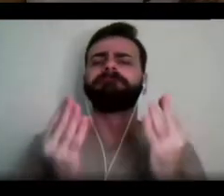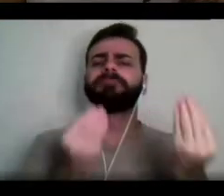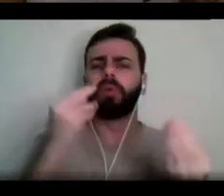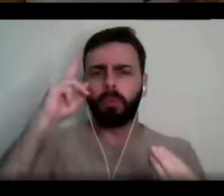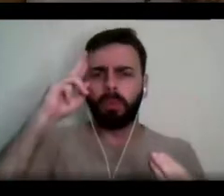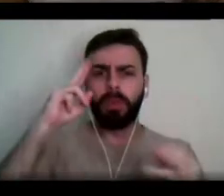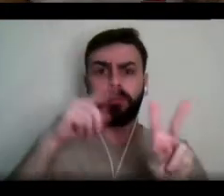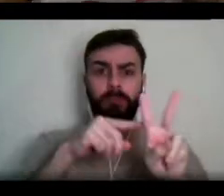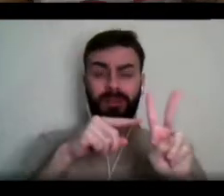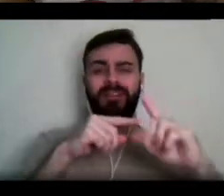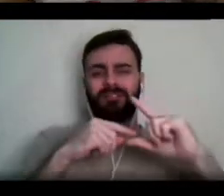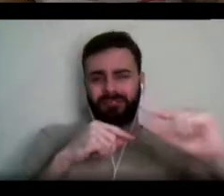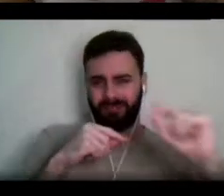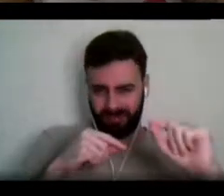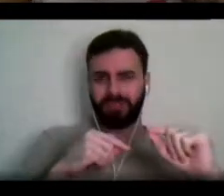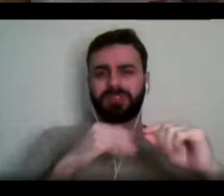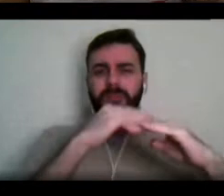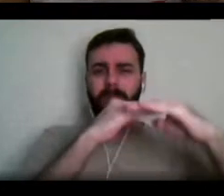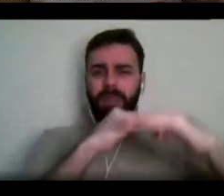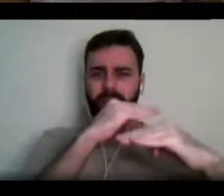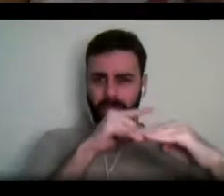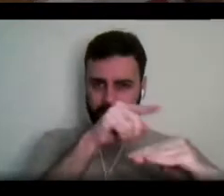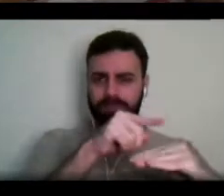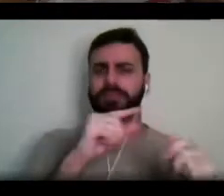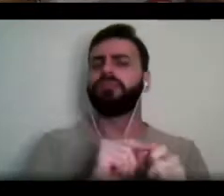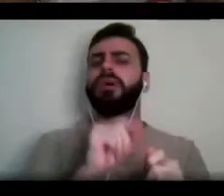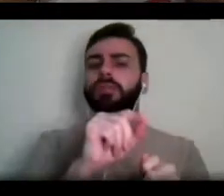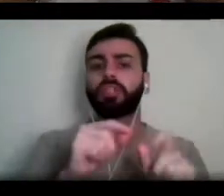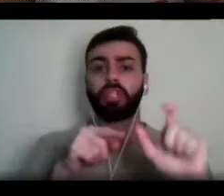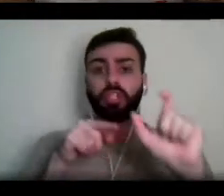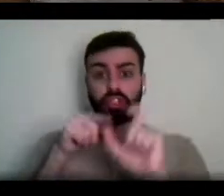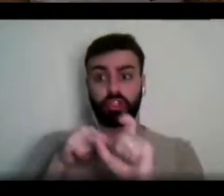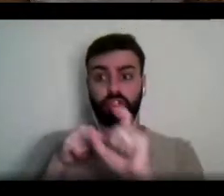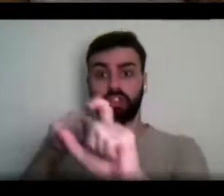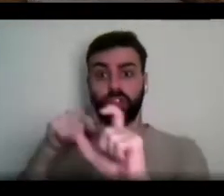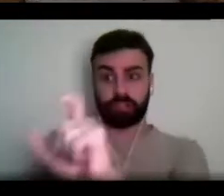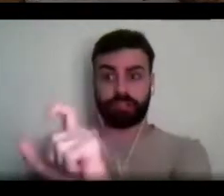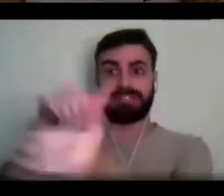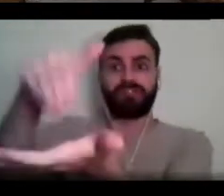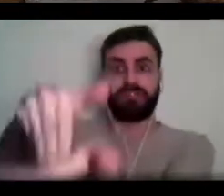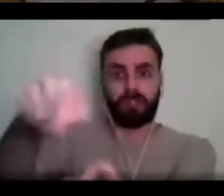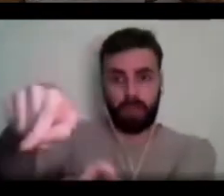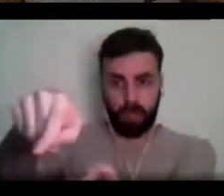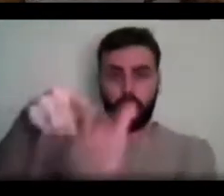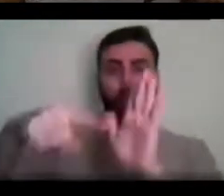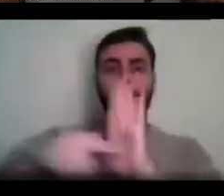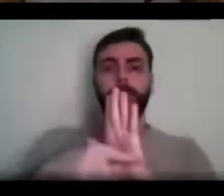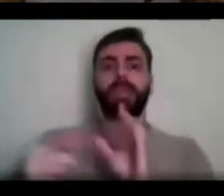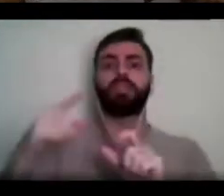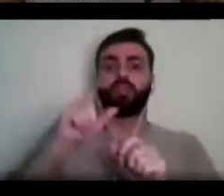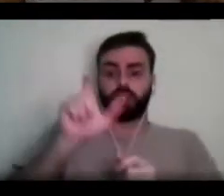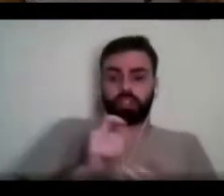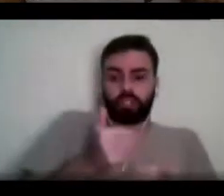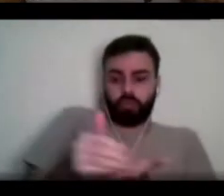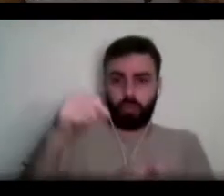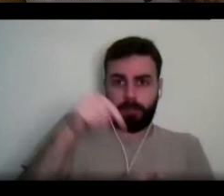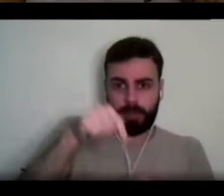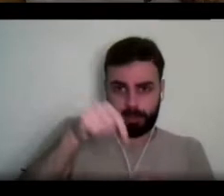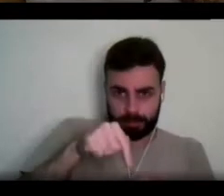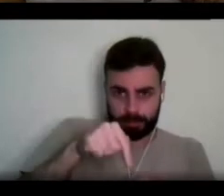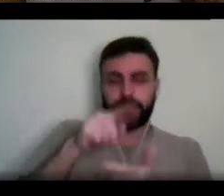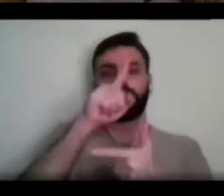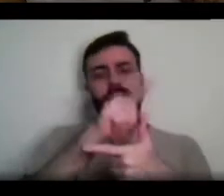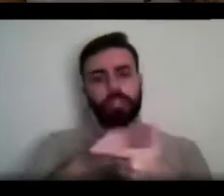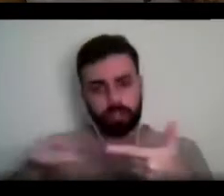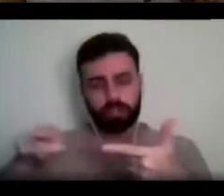Na ida. Como é que eu calculo isso? A velocidade média, você pega o x